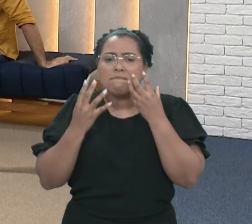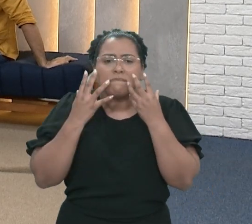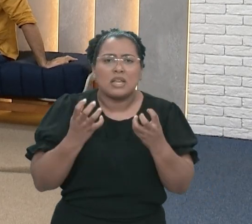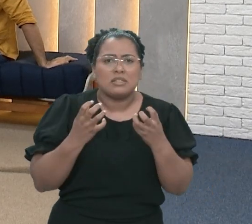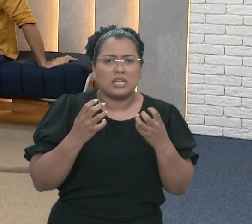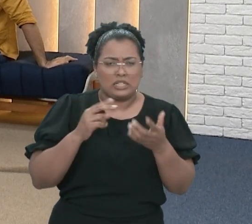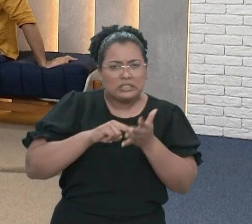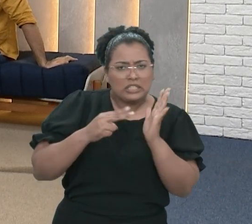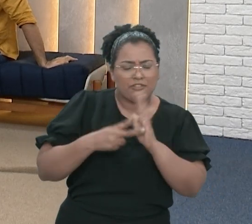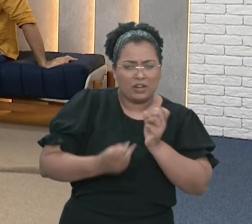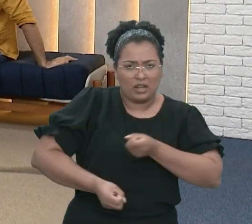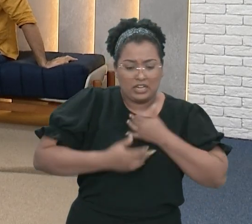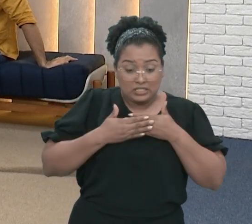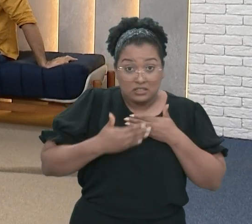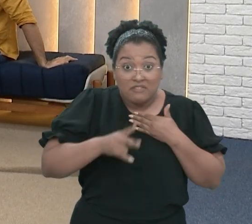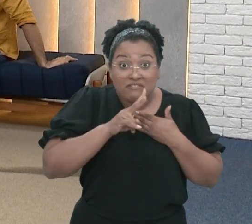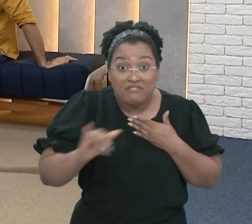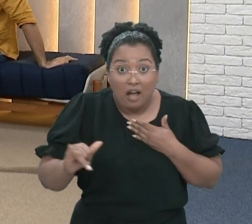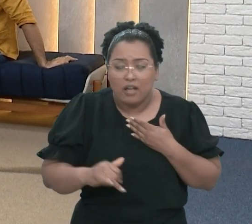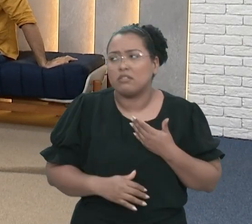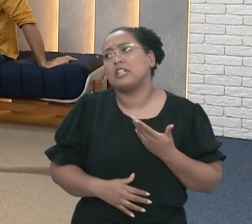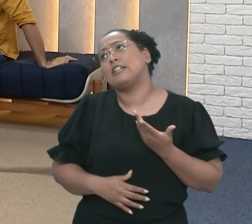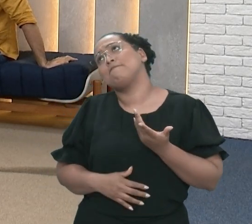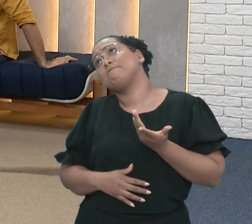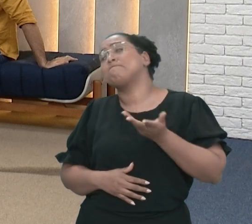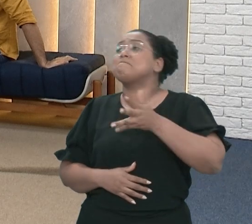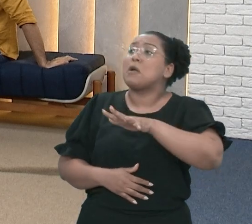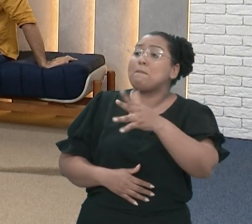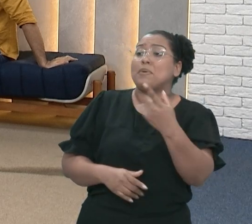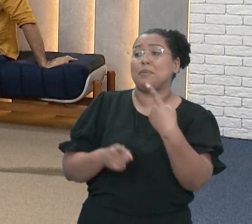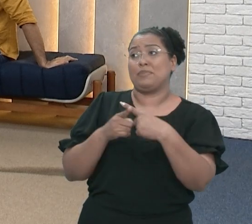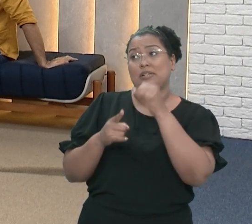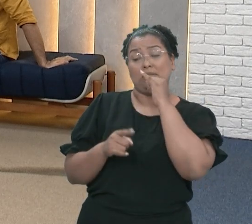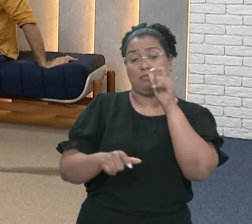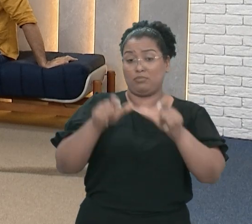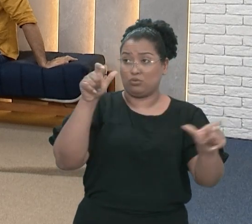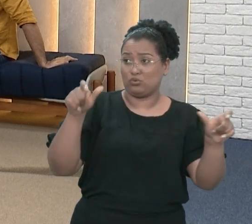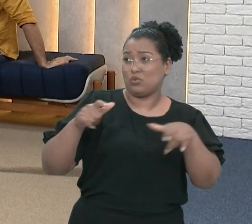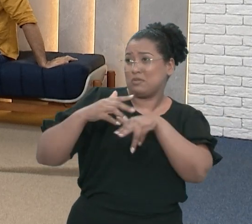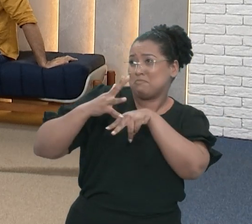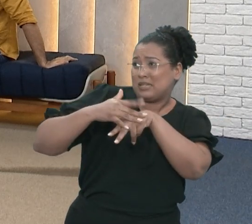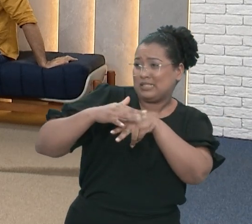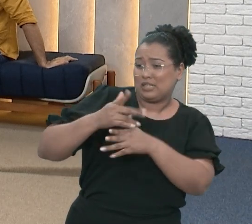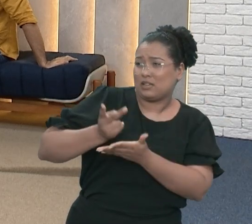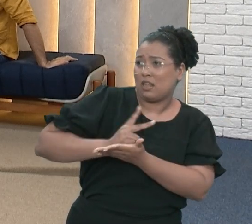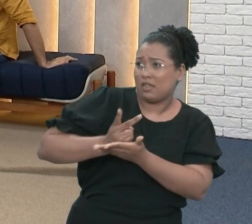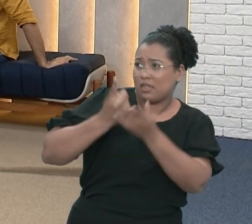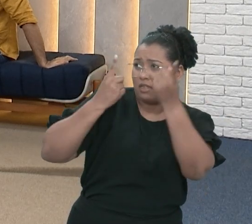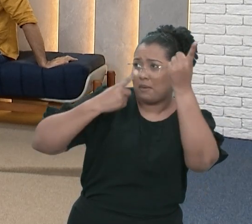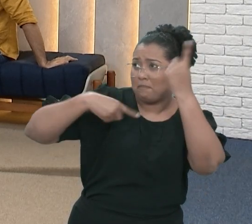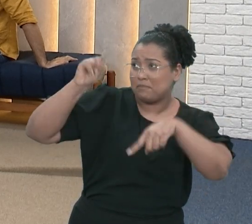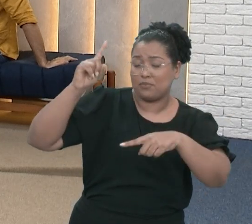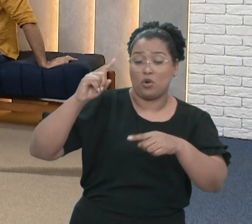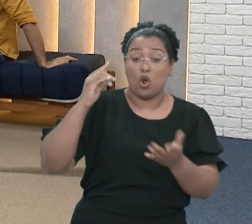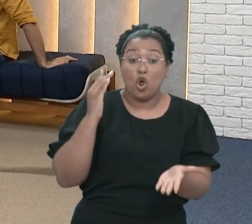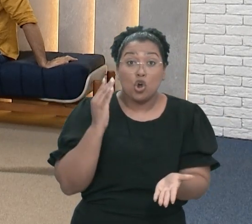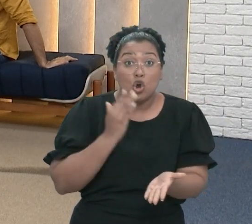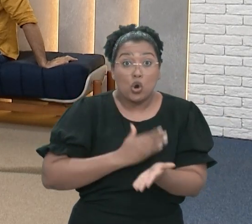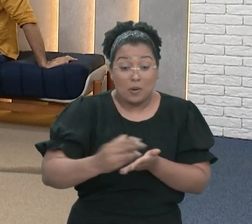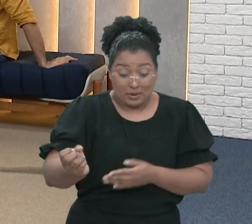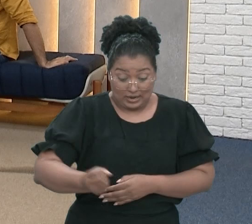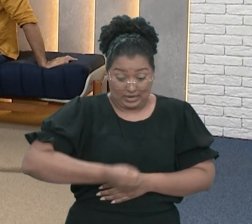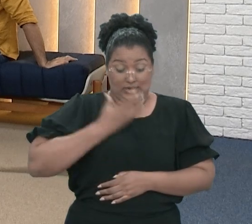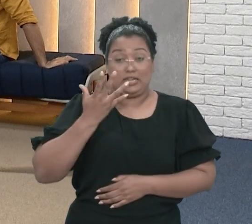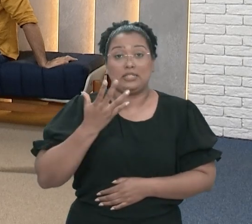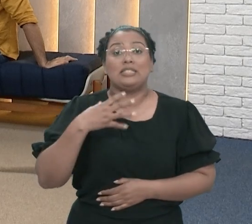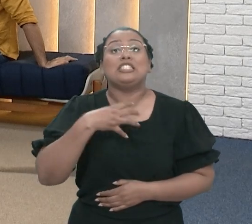Não necessariamente. Em alguns tipos de crise epiléptica, o paciente pode ter quando a crise se inicia, ele pode ter um